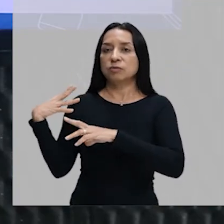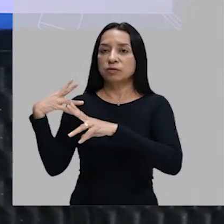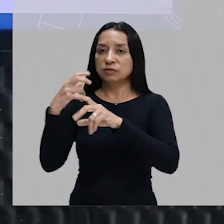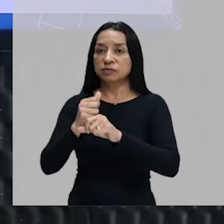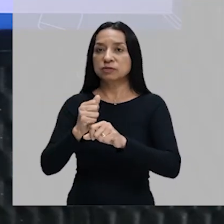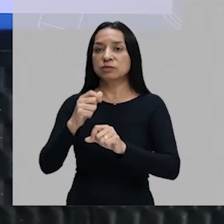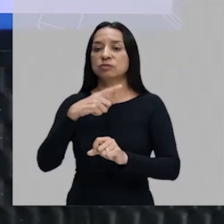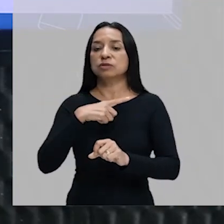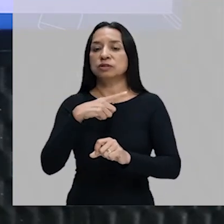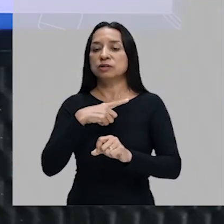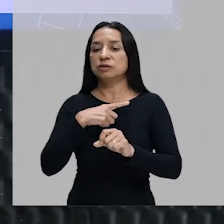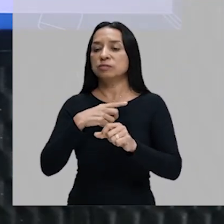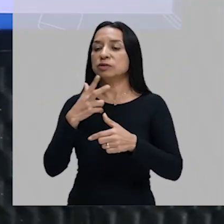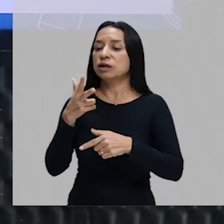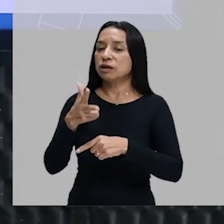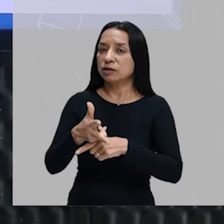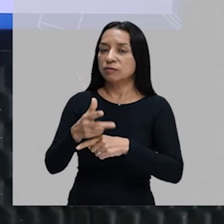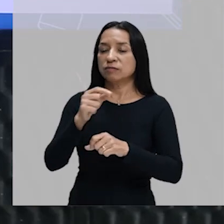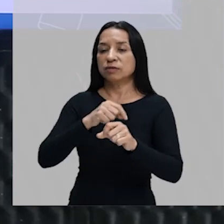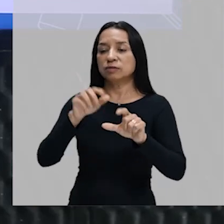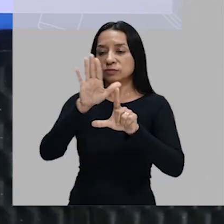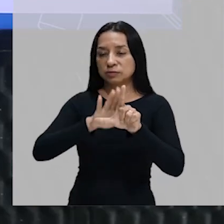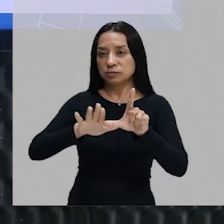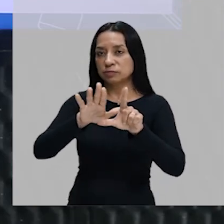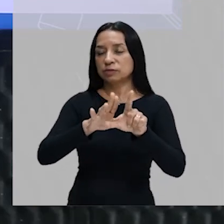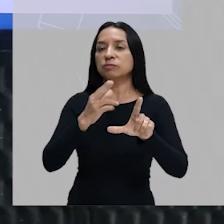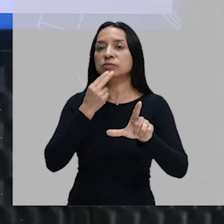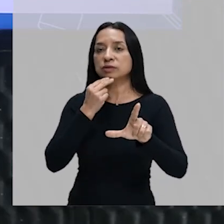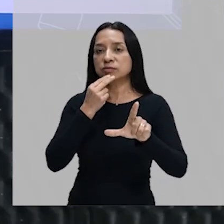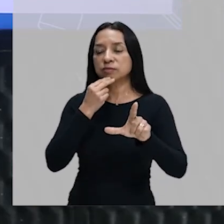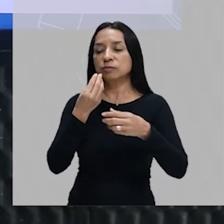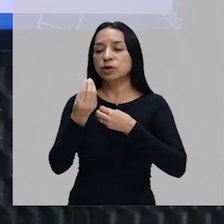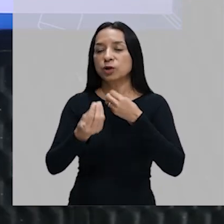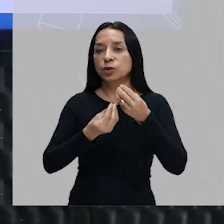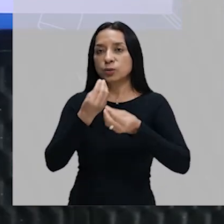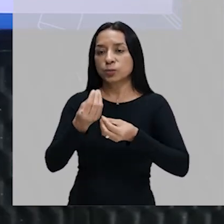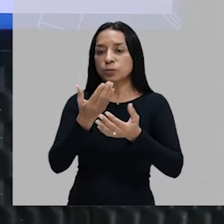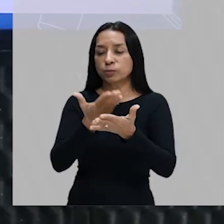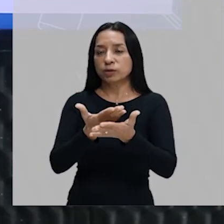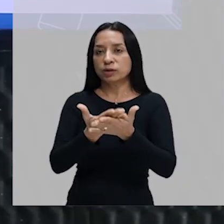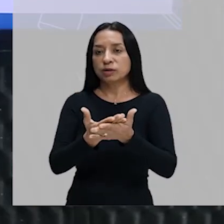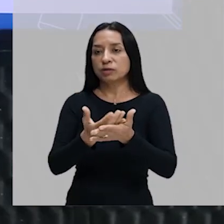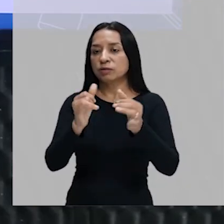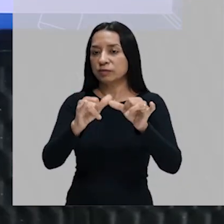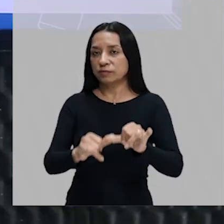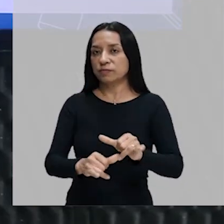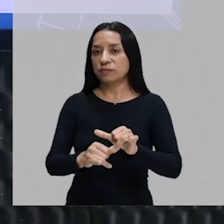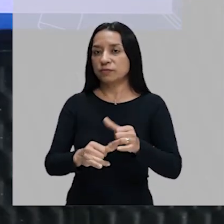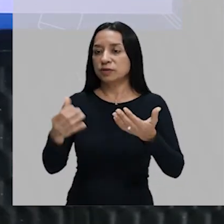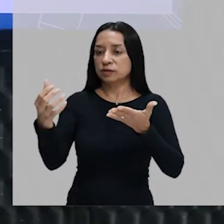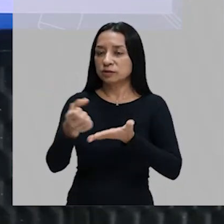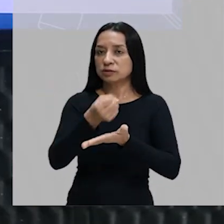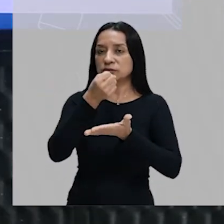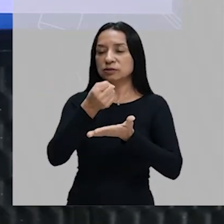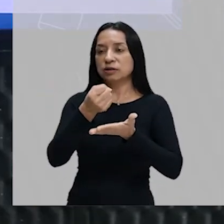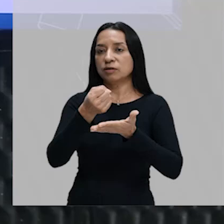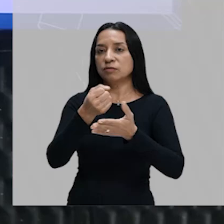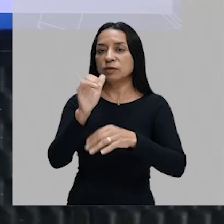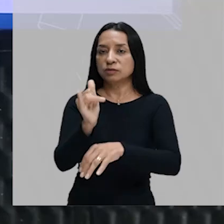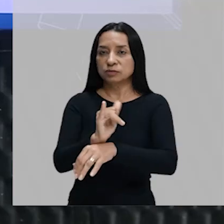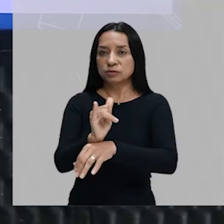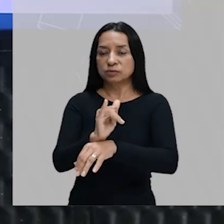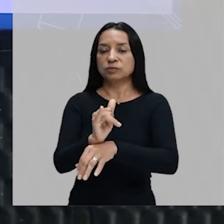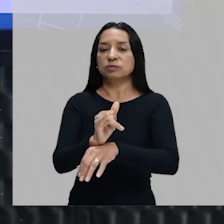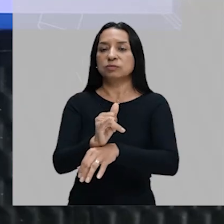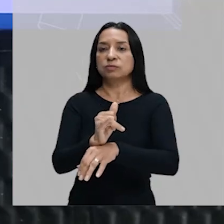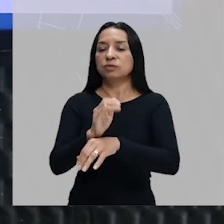já temos gravado na plataforma. E como a nossa aula fica salva lá no YouTube, você pode ir lá e tirar dúvida e fazer